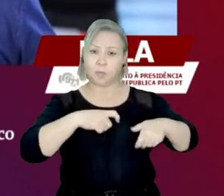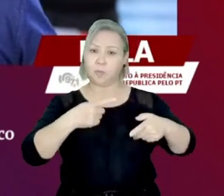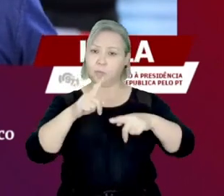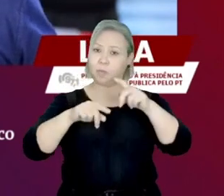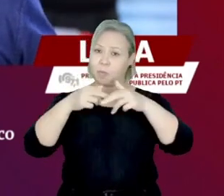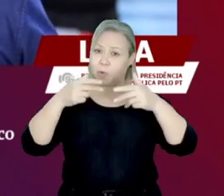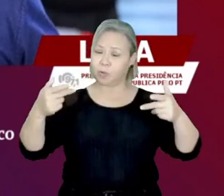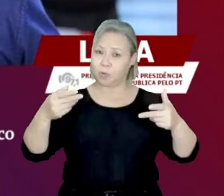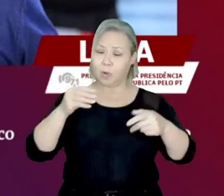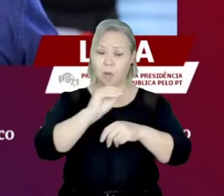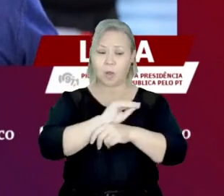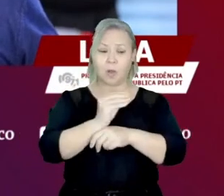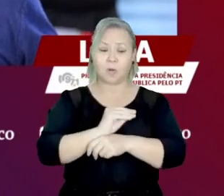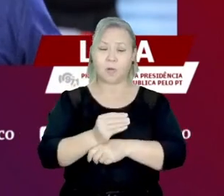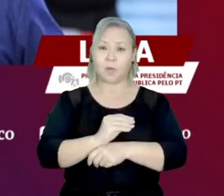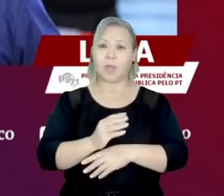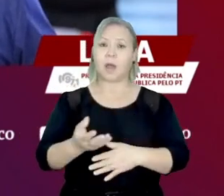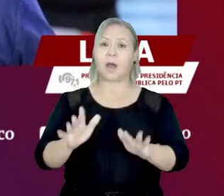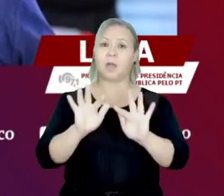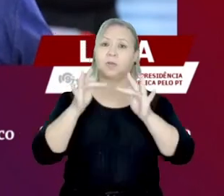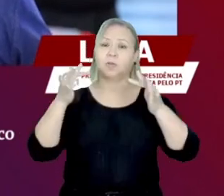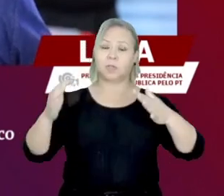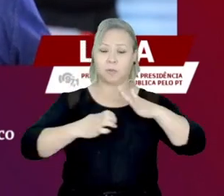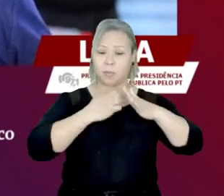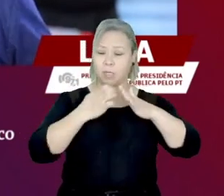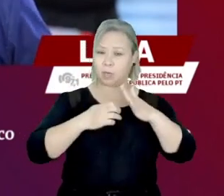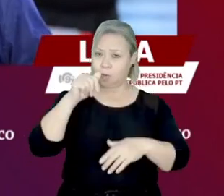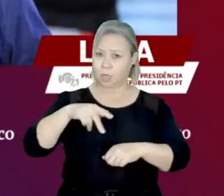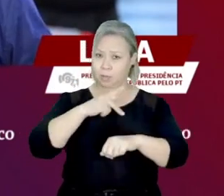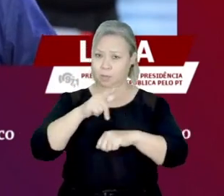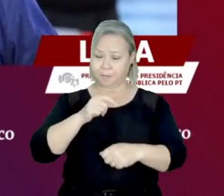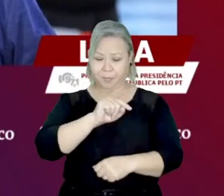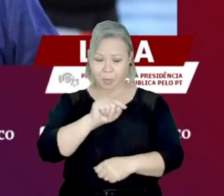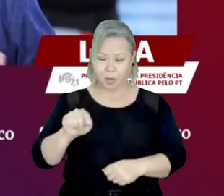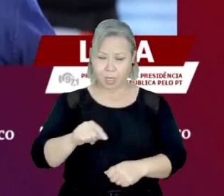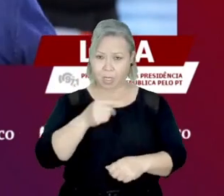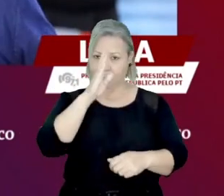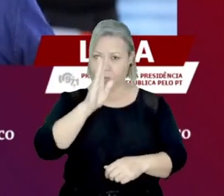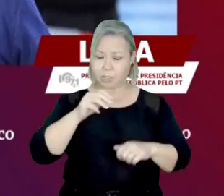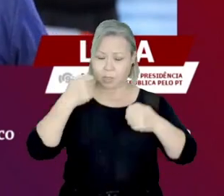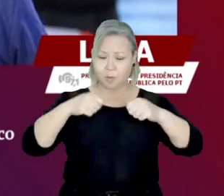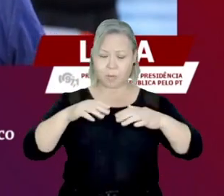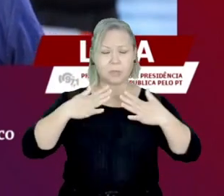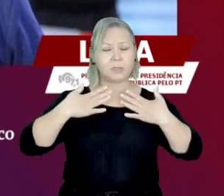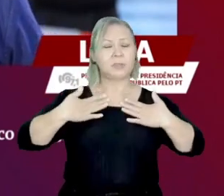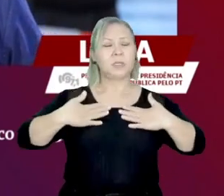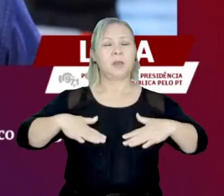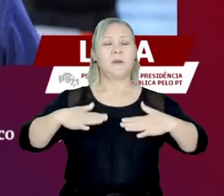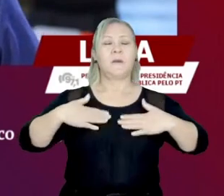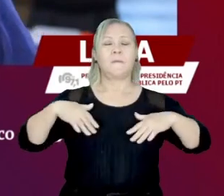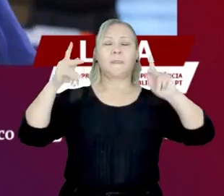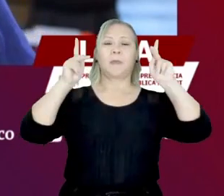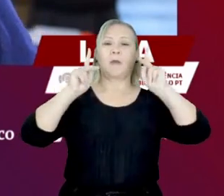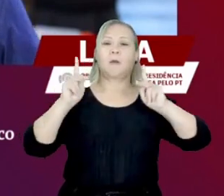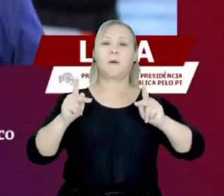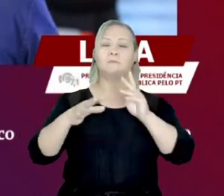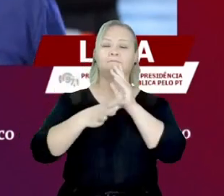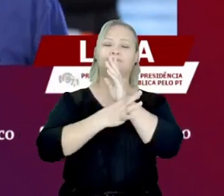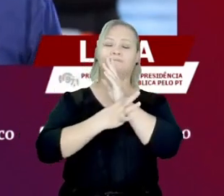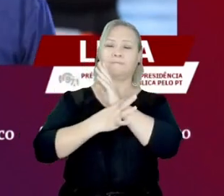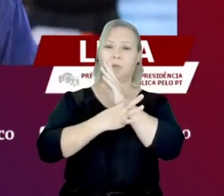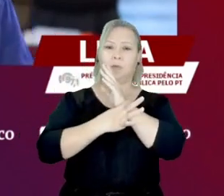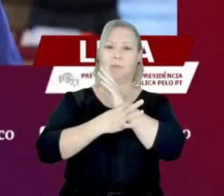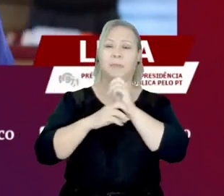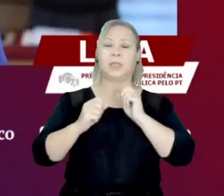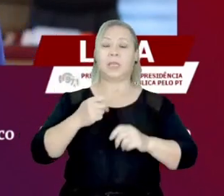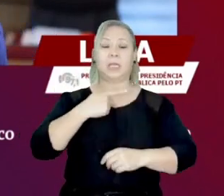Se um presidente não tiver o que falar, não fale. O que ele não pode é falar bobagem todo dia. Presidente Lula, aqui no